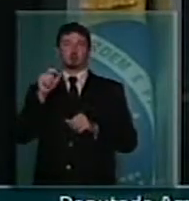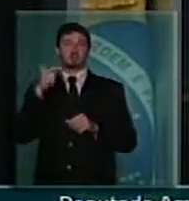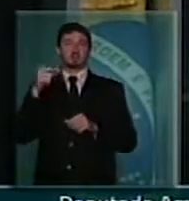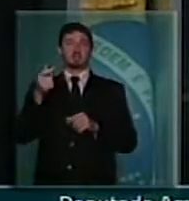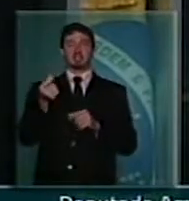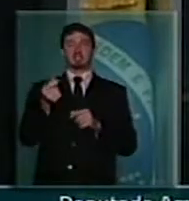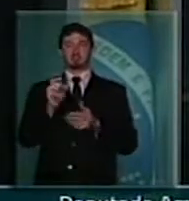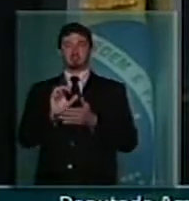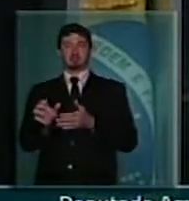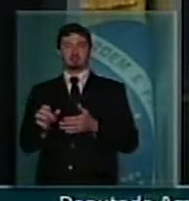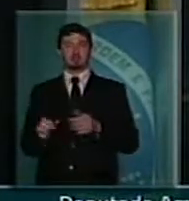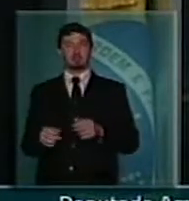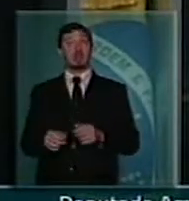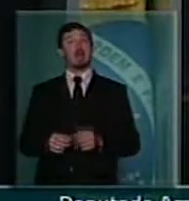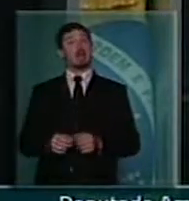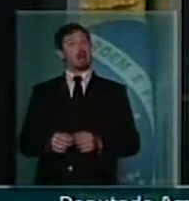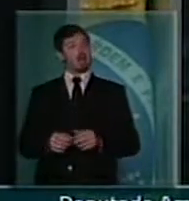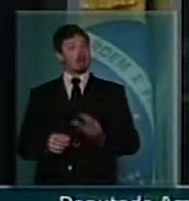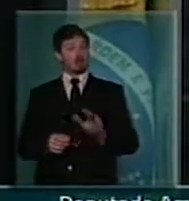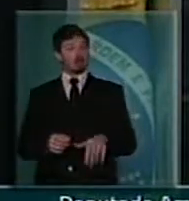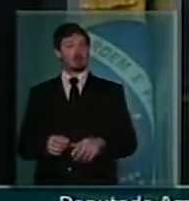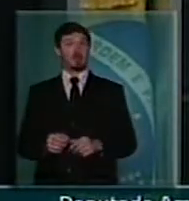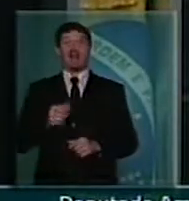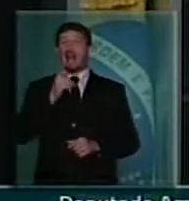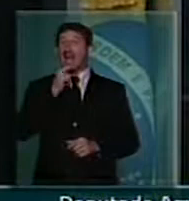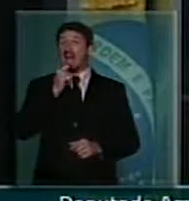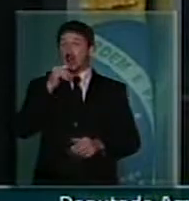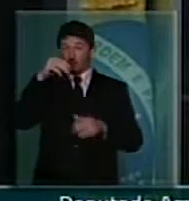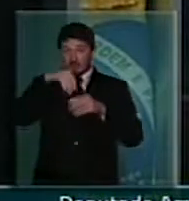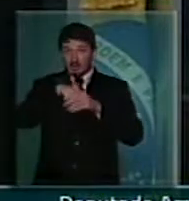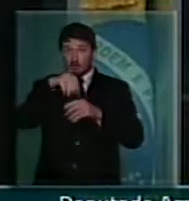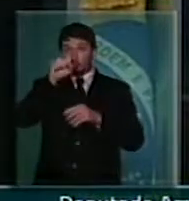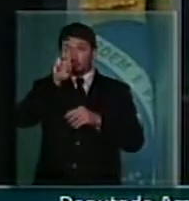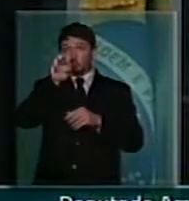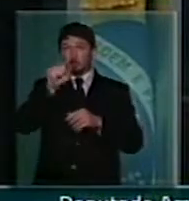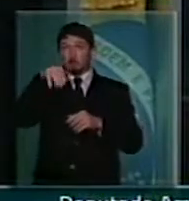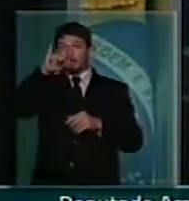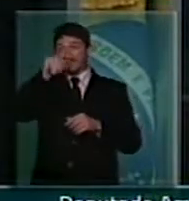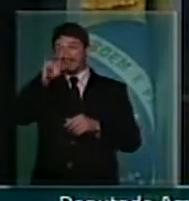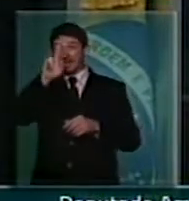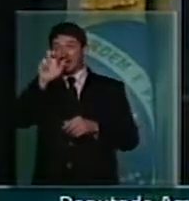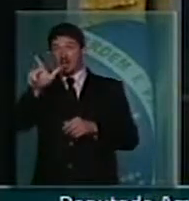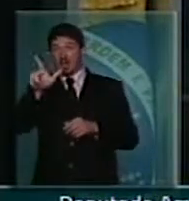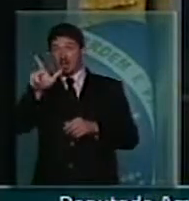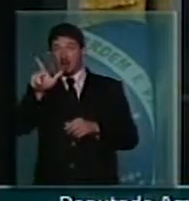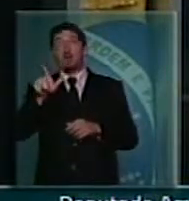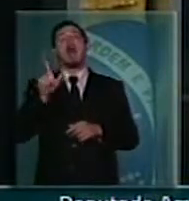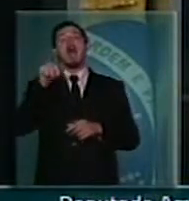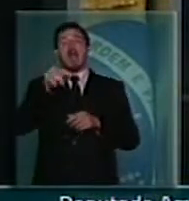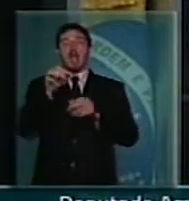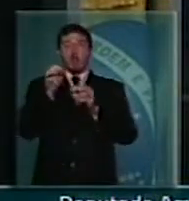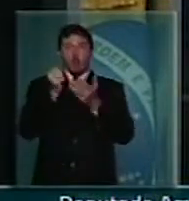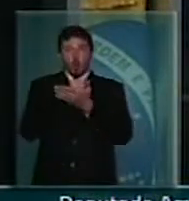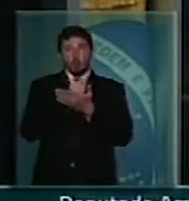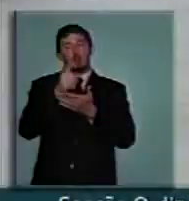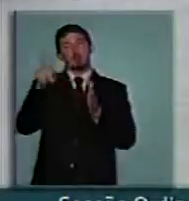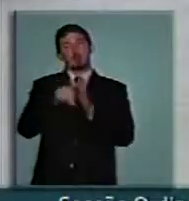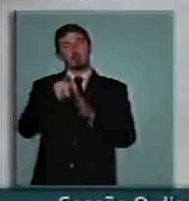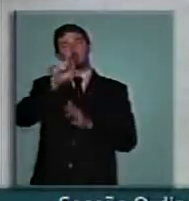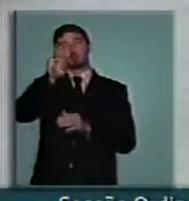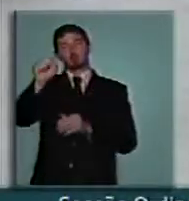porque a água que ele bebe, inclusive a mineral, a qualidade é controlada pelo SUS. O alimento que ele ingere é controlado pelo SUS.